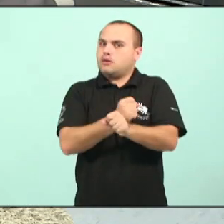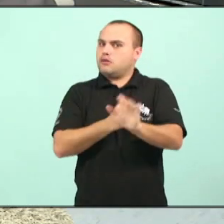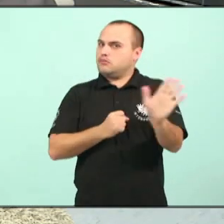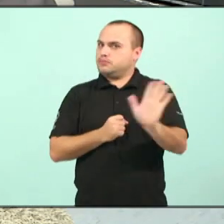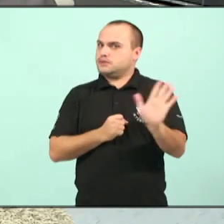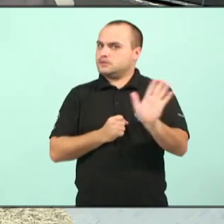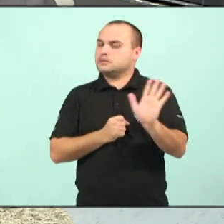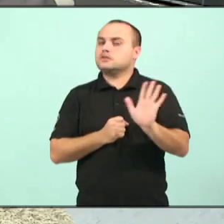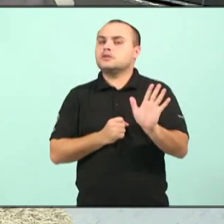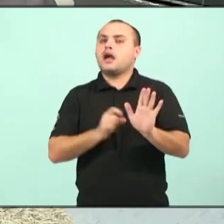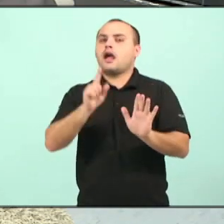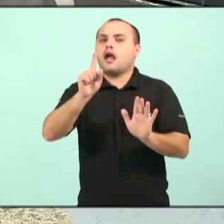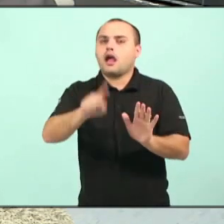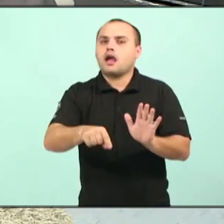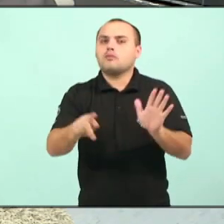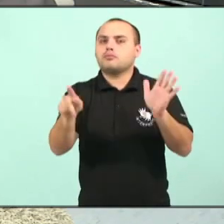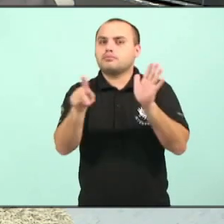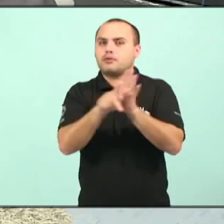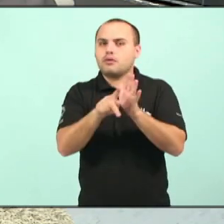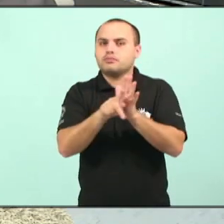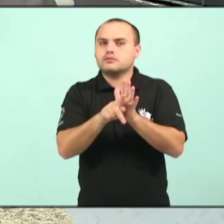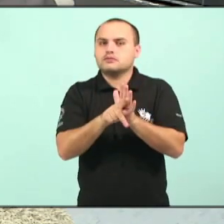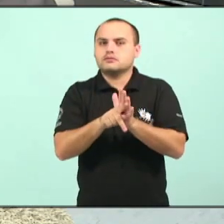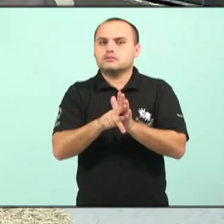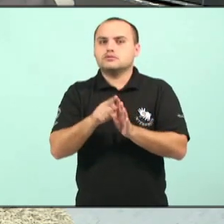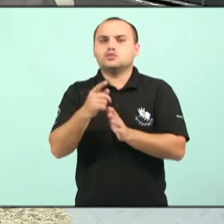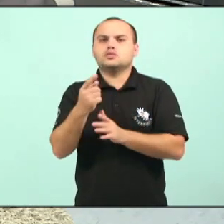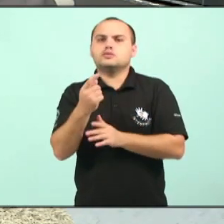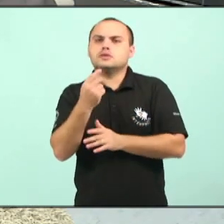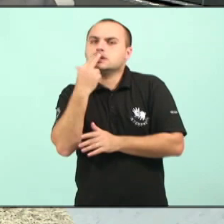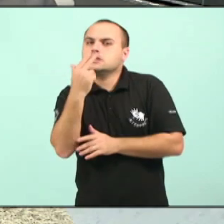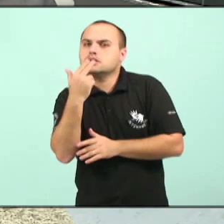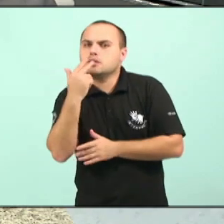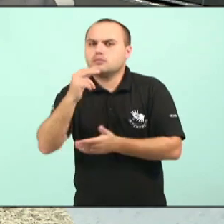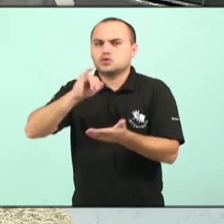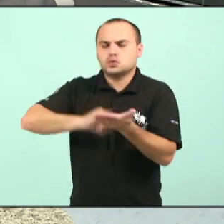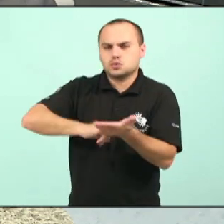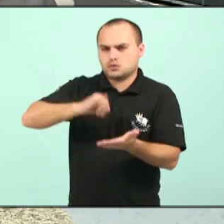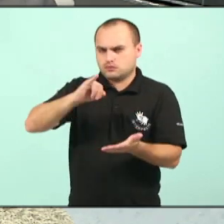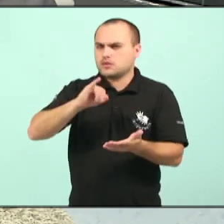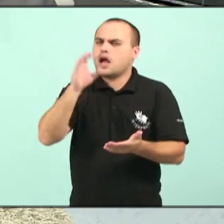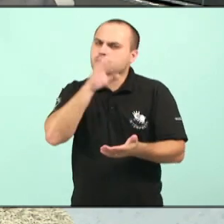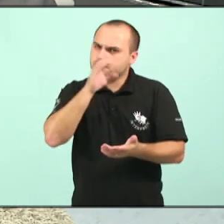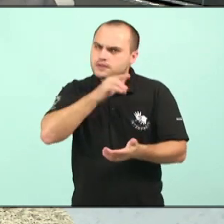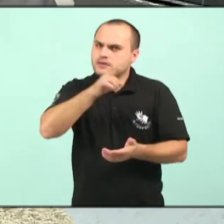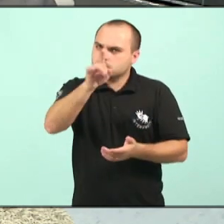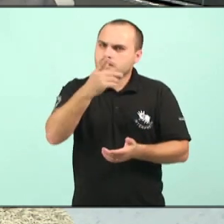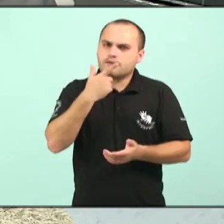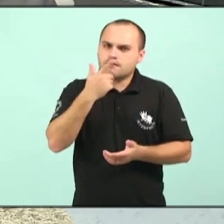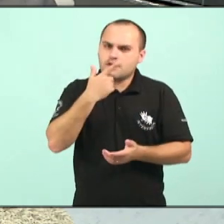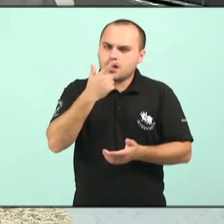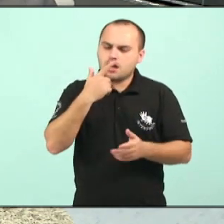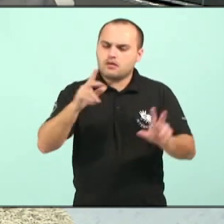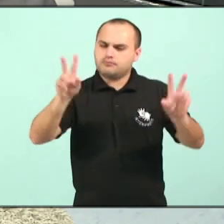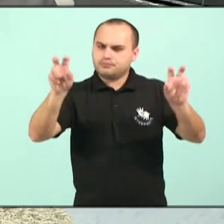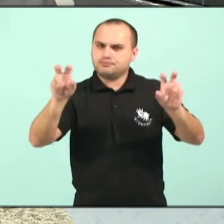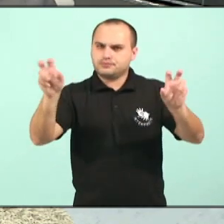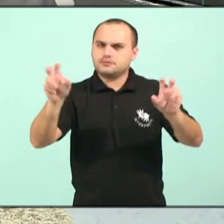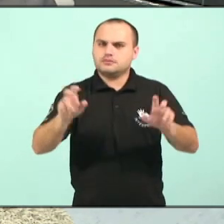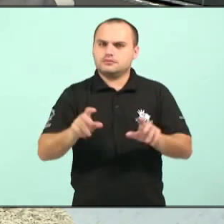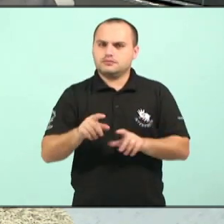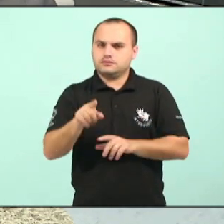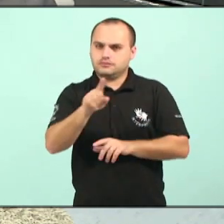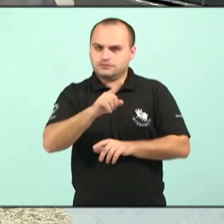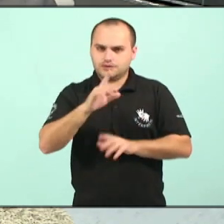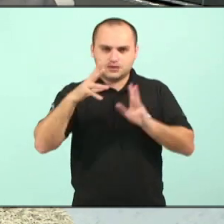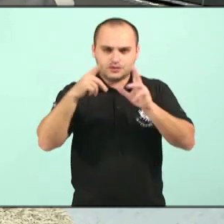realizadas. Foi com relação à forma, aos juros. Mas o senhor fala sobre isso aos nossos telespectadores quando